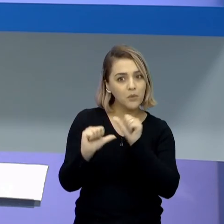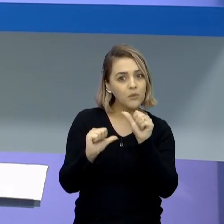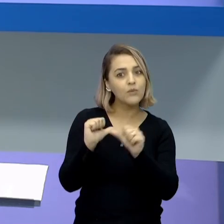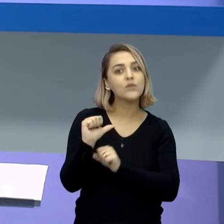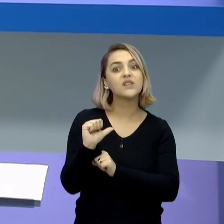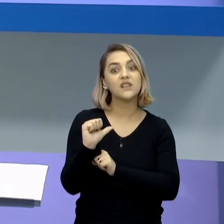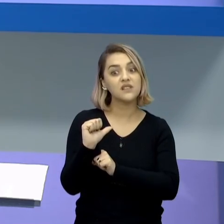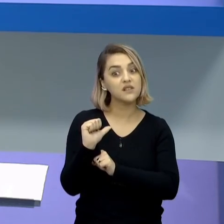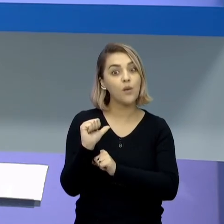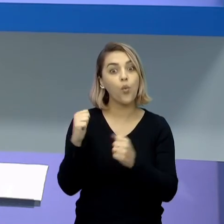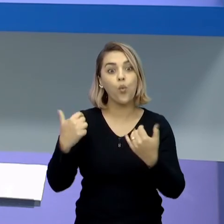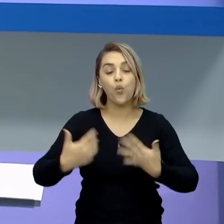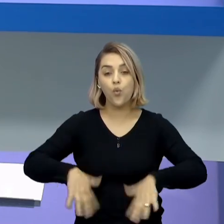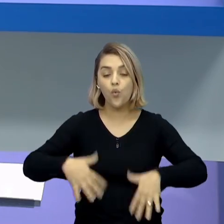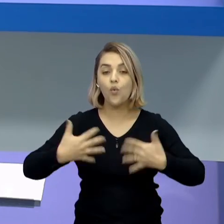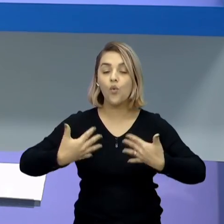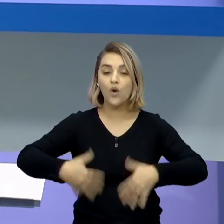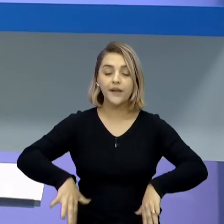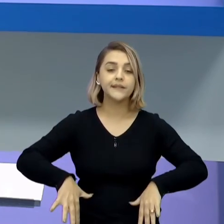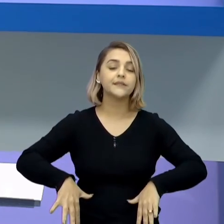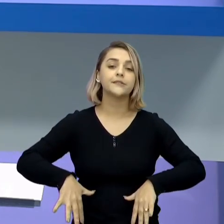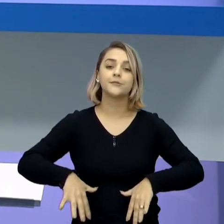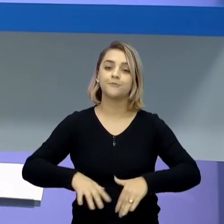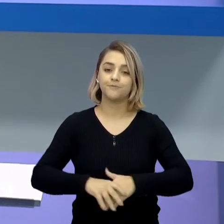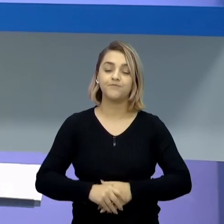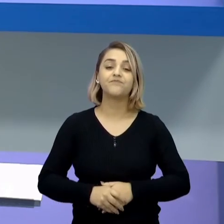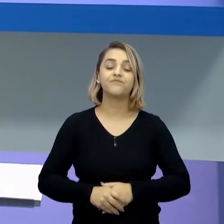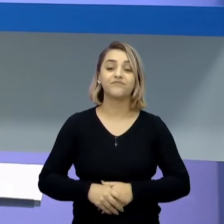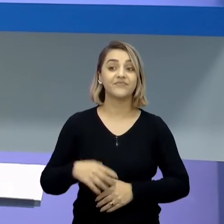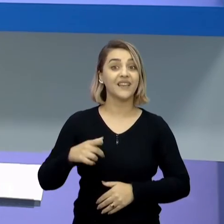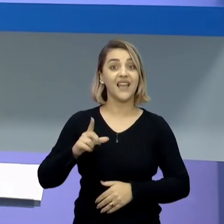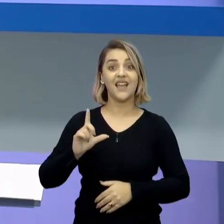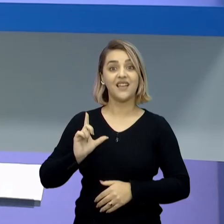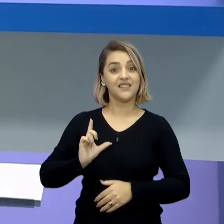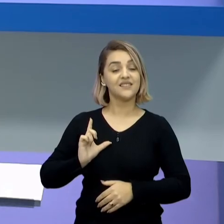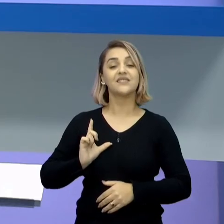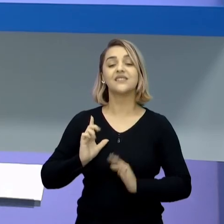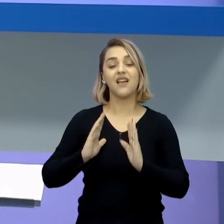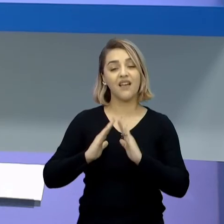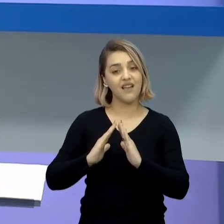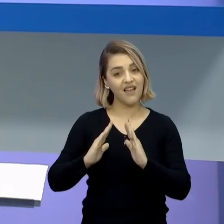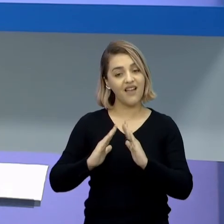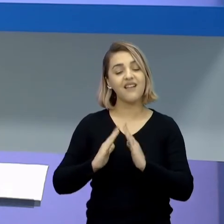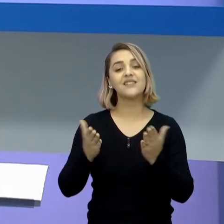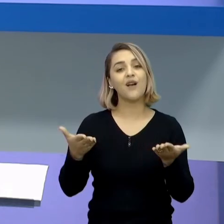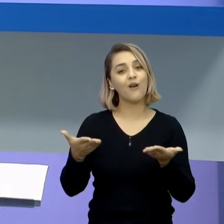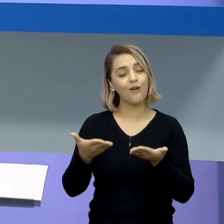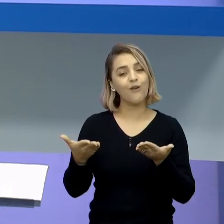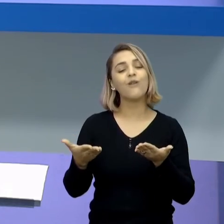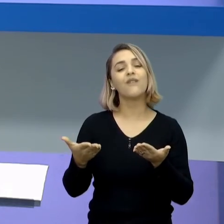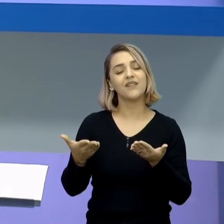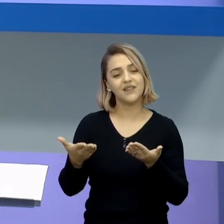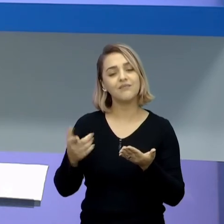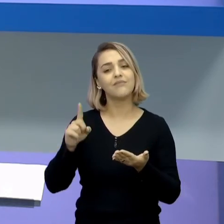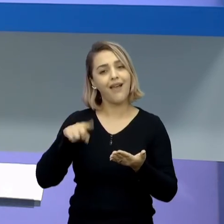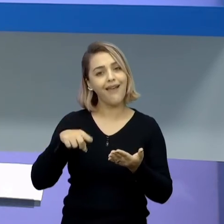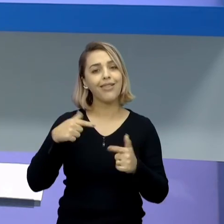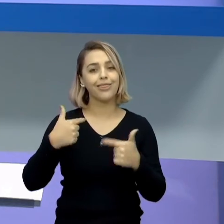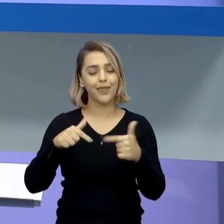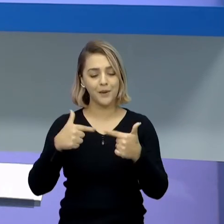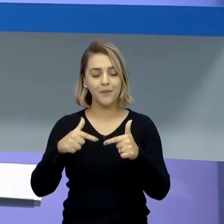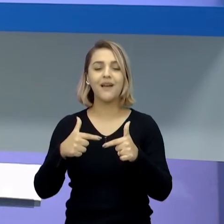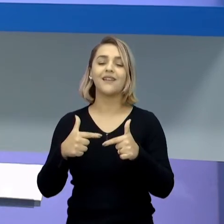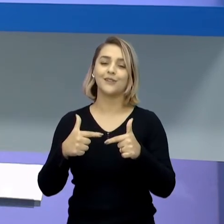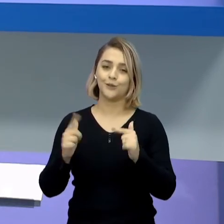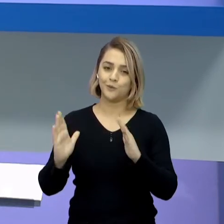muito radical, onde a nossa casa ela se tornou também parte do ambiente de trabalho durante aí